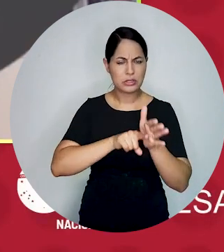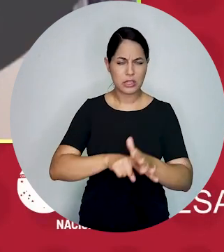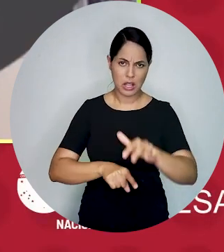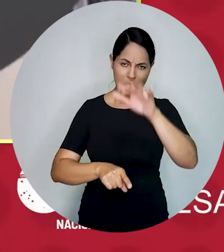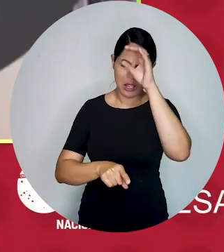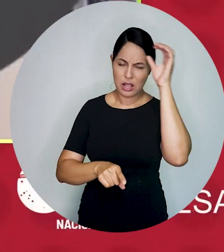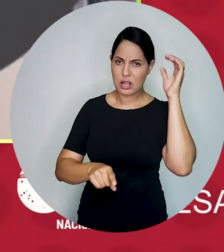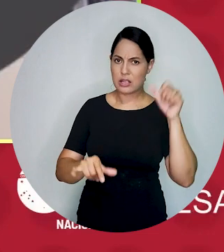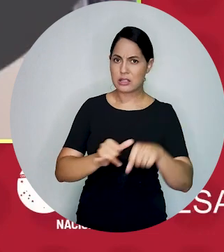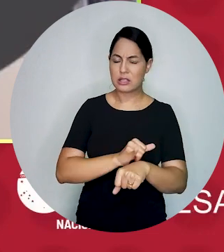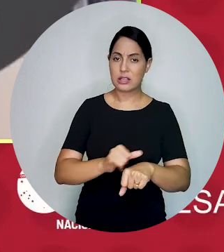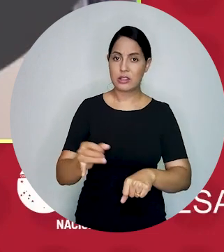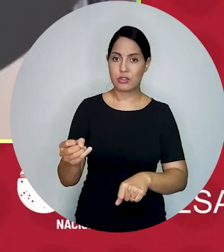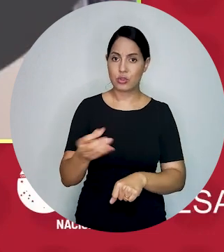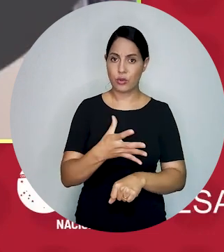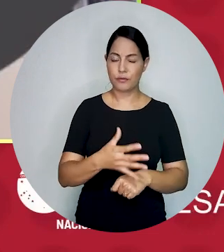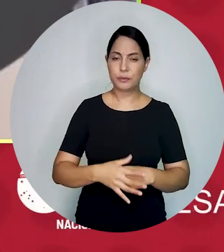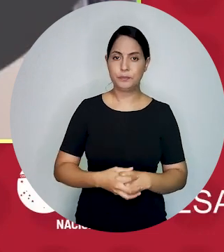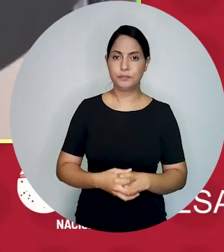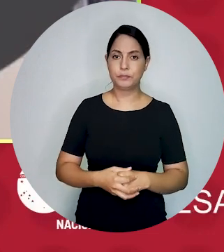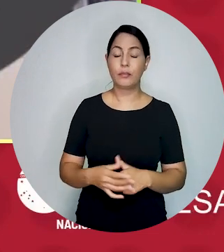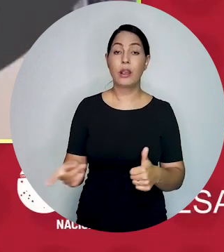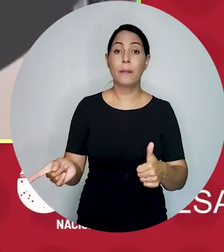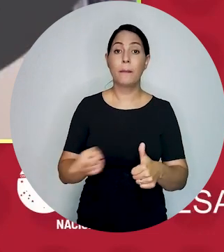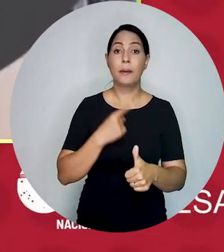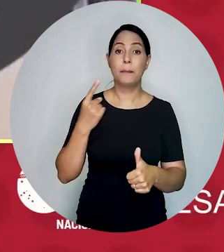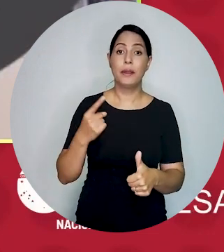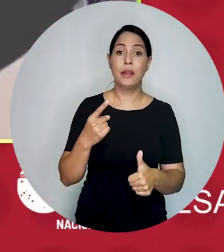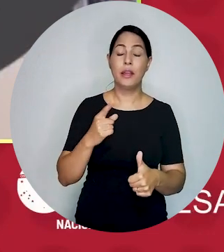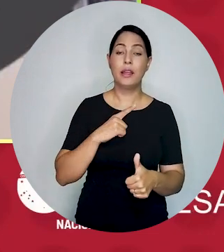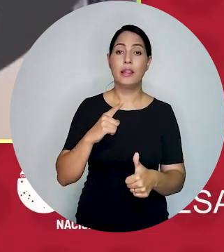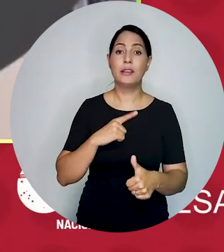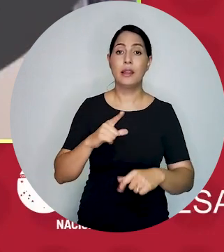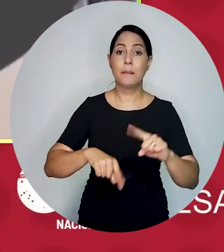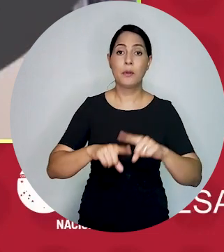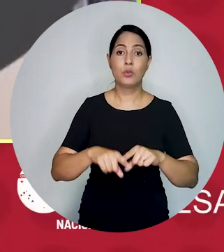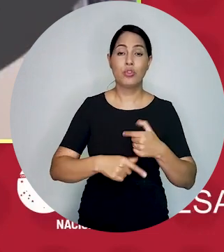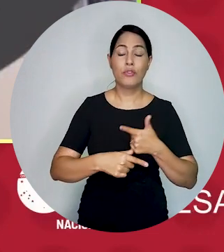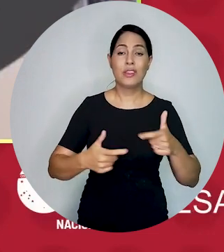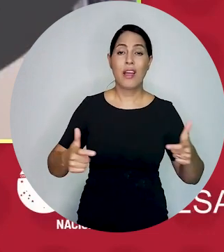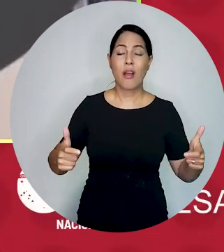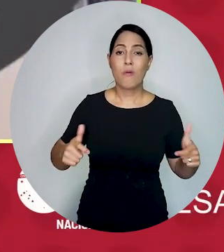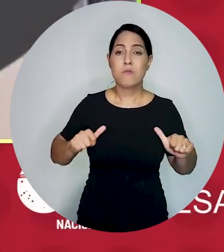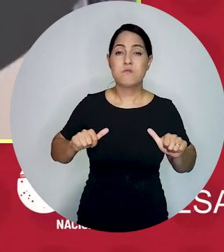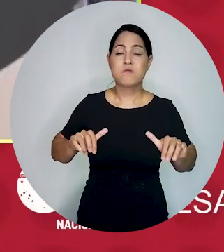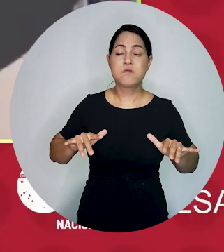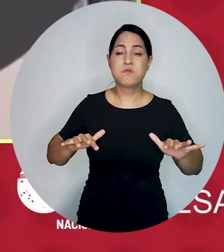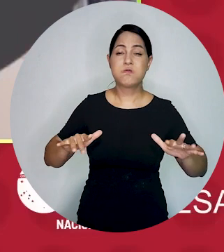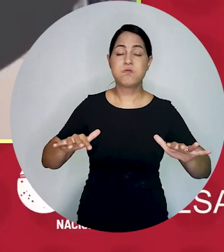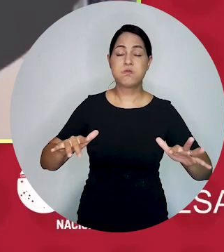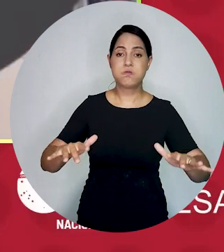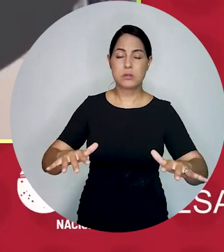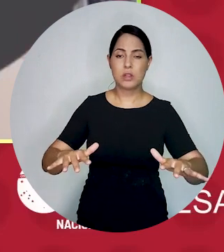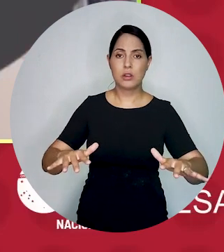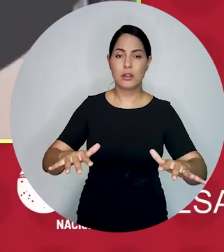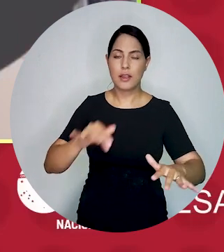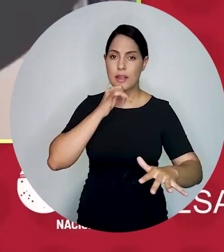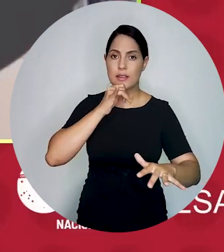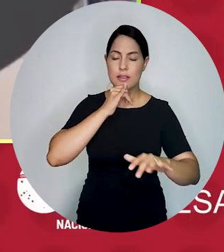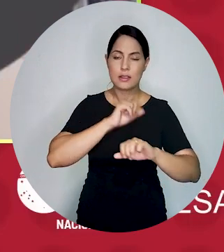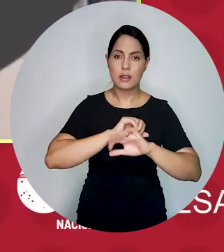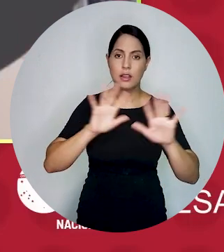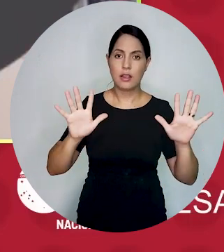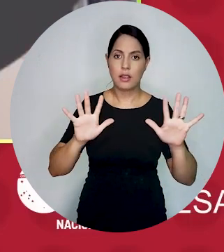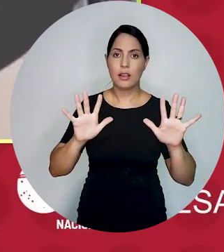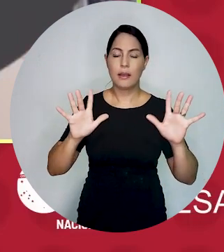possamos lidar com a nossa clientela de um novo modo. Primeiro, no que diz respeito a um aumento da produtividade e eficiência das nossas